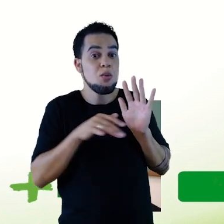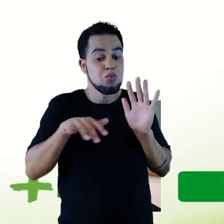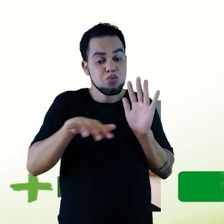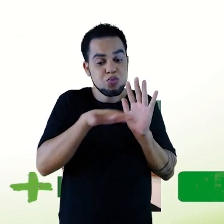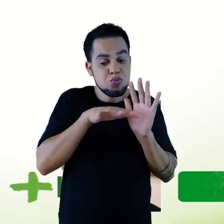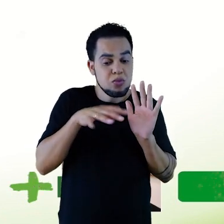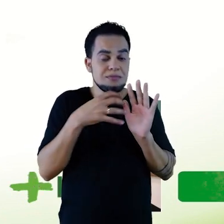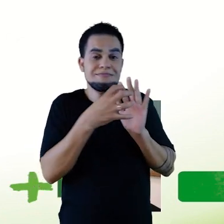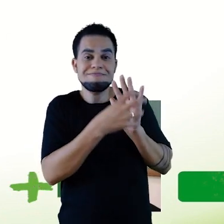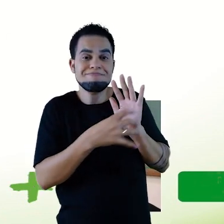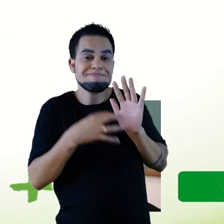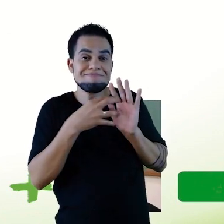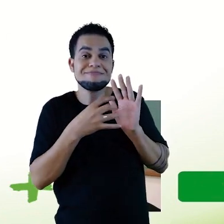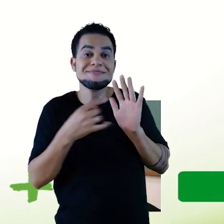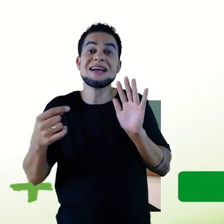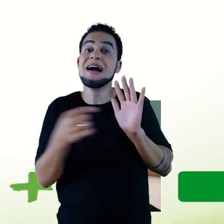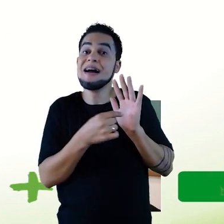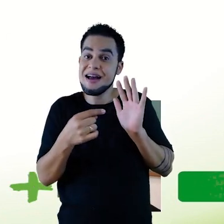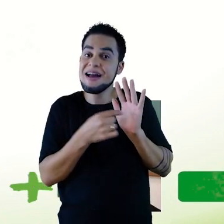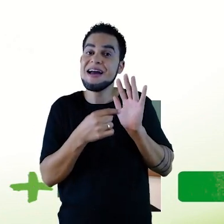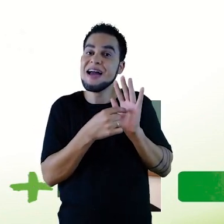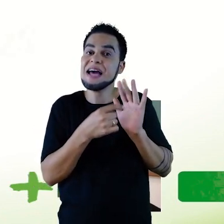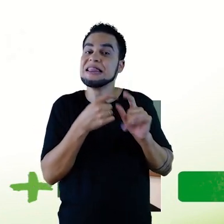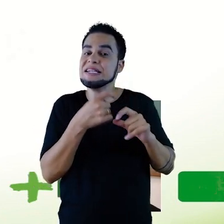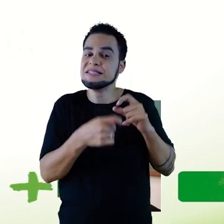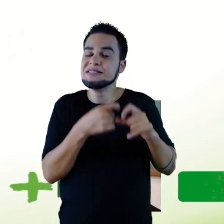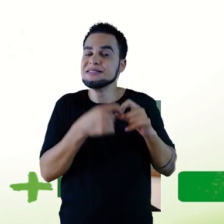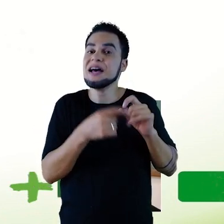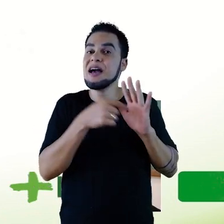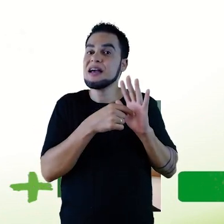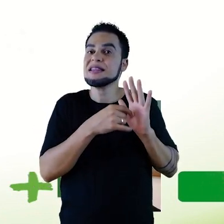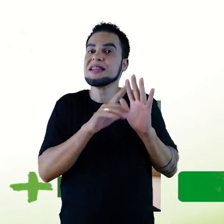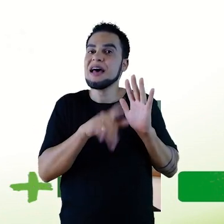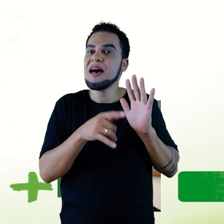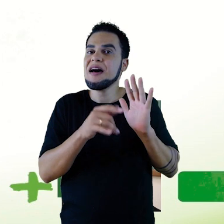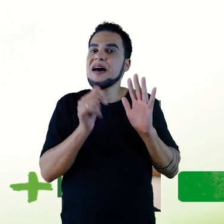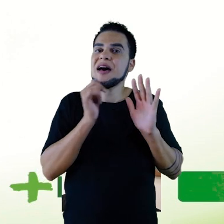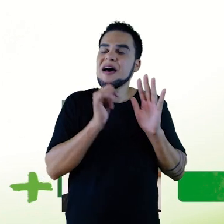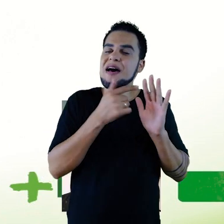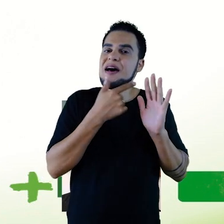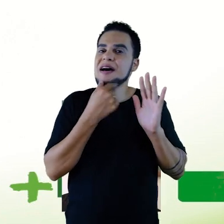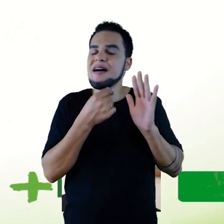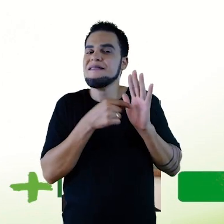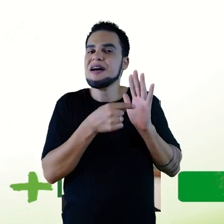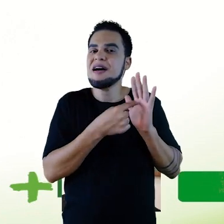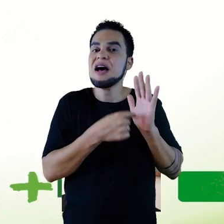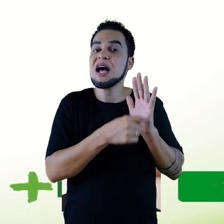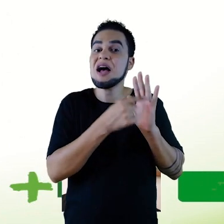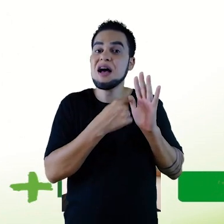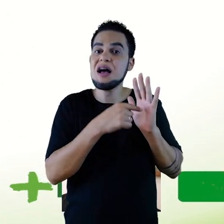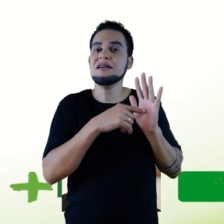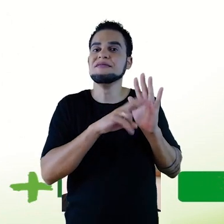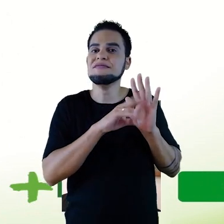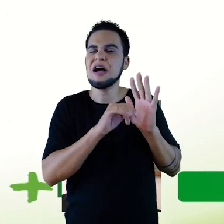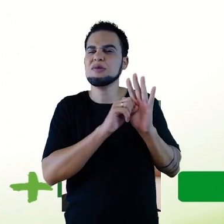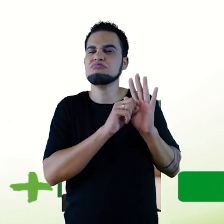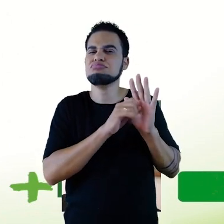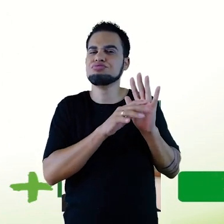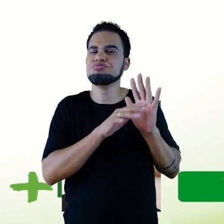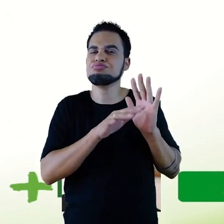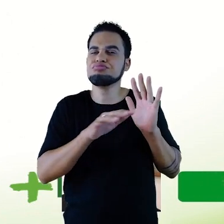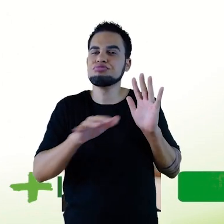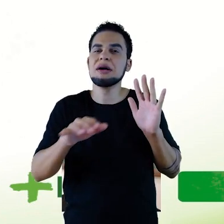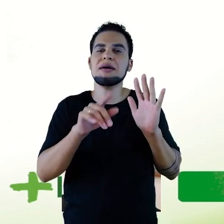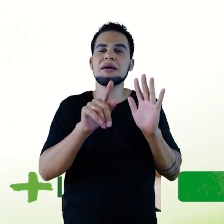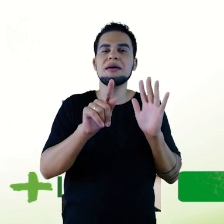região, ela é sexualizada. Essa região vai fazer um processo chamado meiose, sabe para quê? Para produzir os grãos